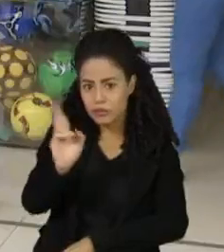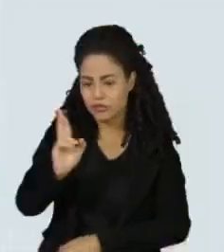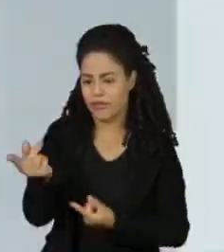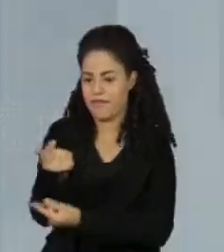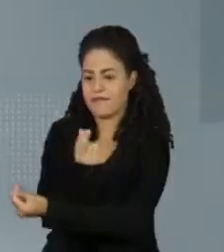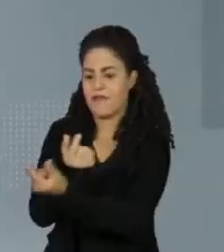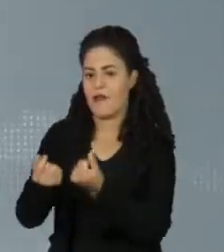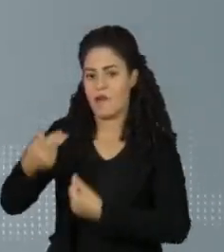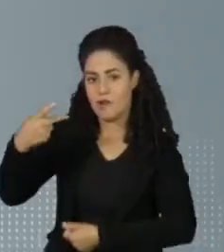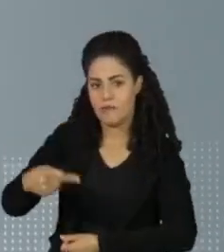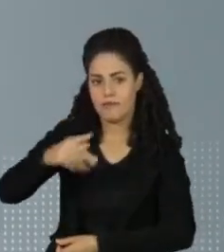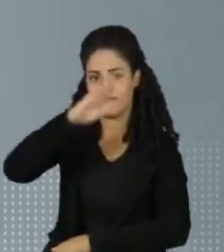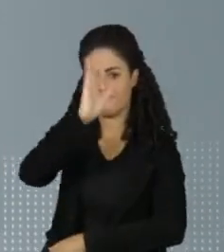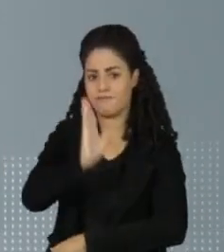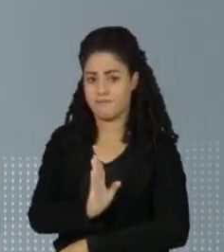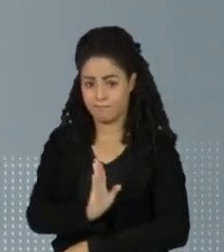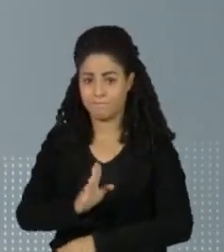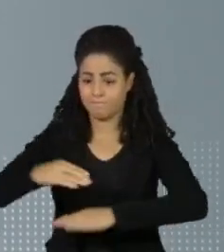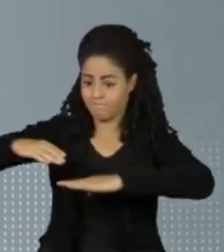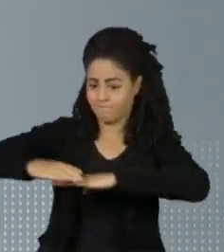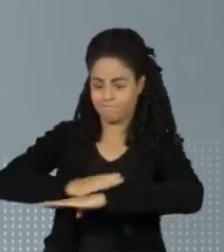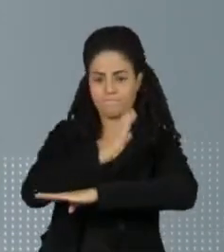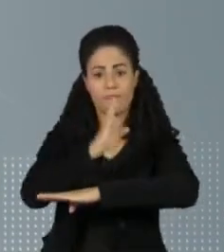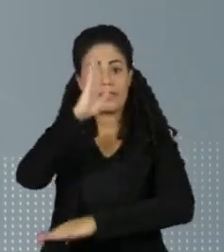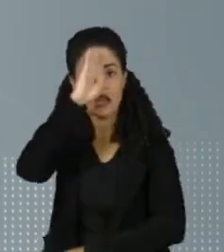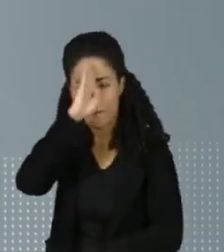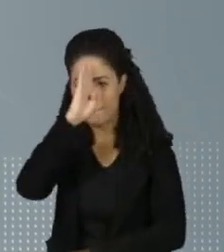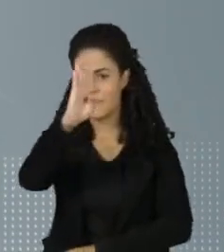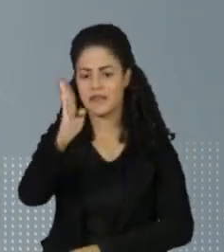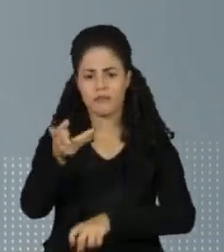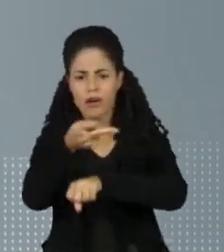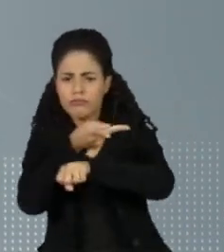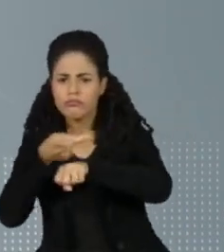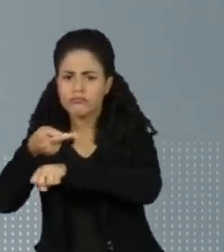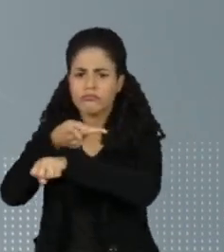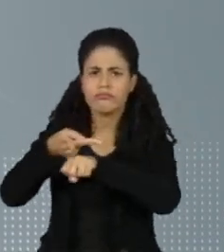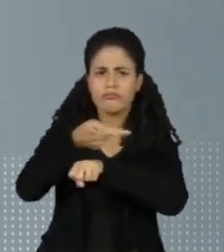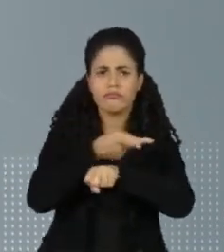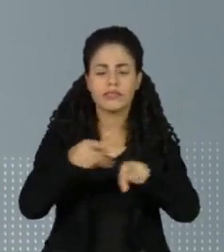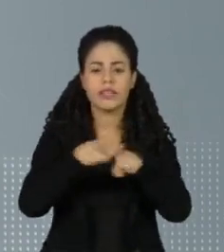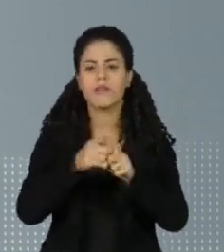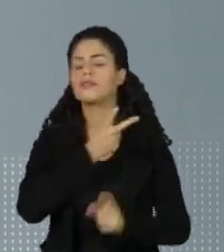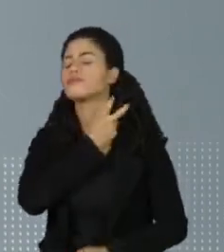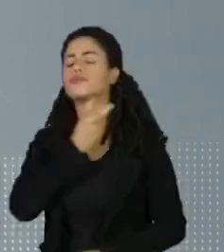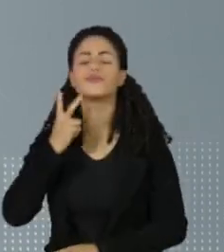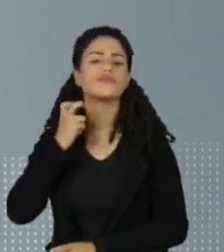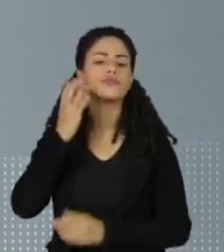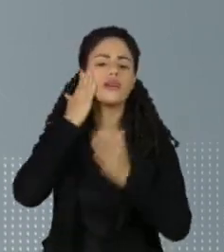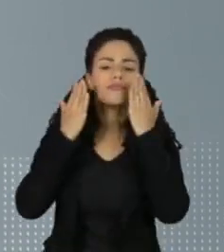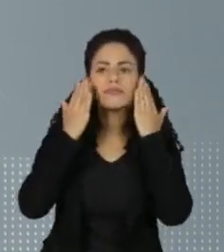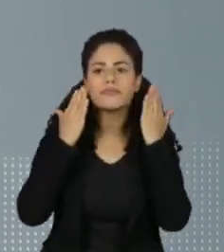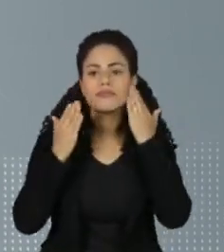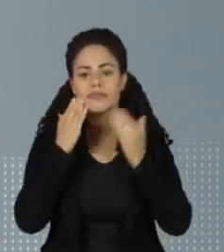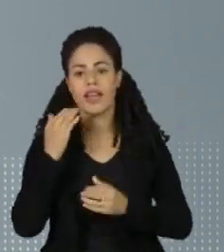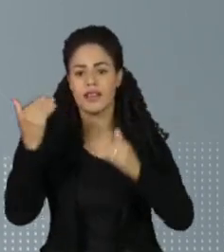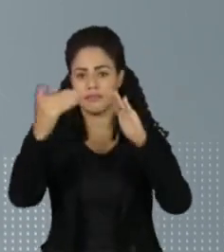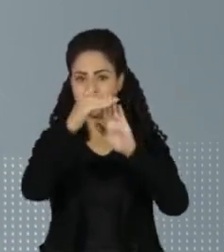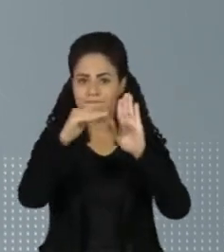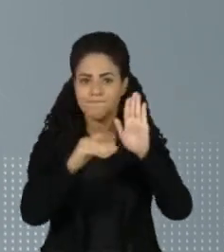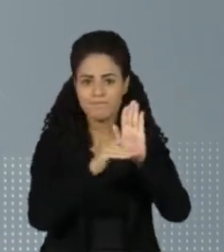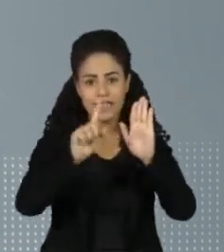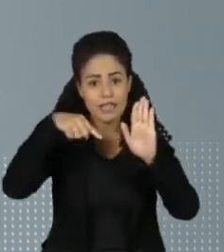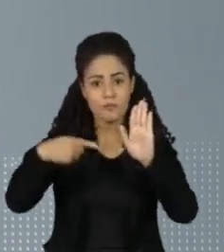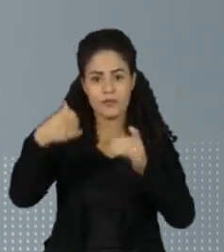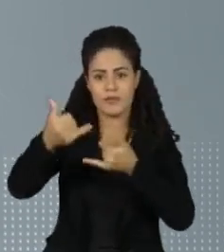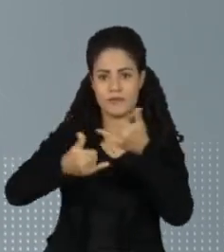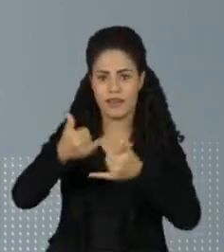reais. Os calçados são o presente mais procurado pelos brasileiros. Perfumes e cosméticos ficam em segundo lugar, seguidos